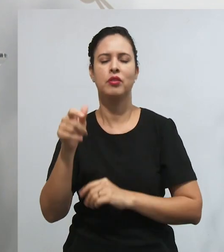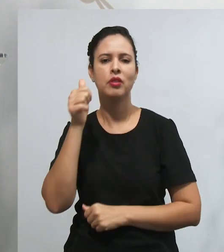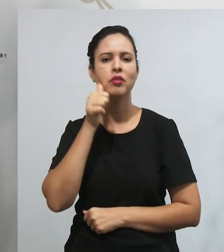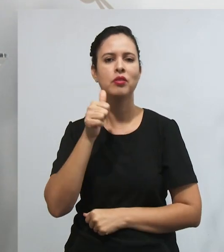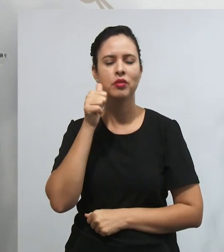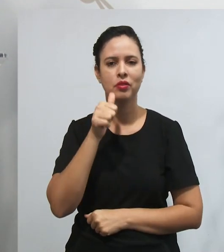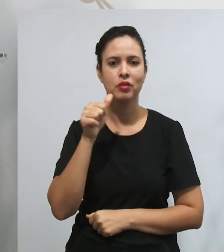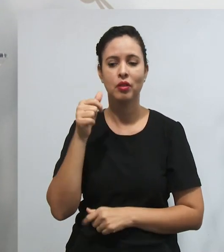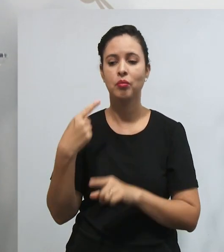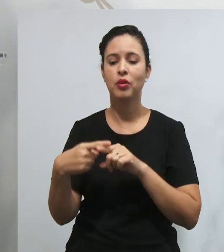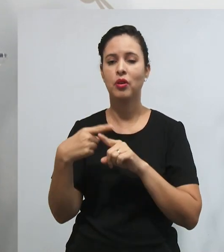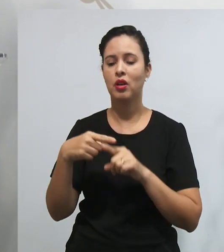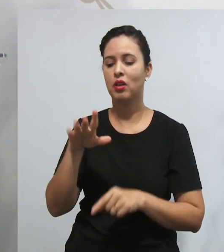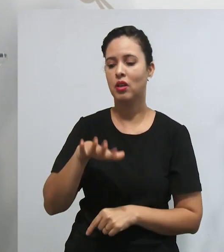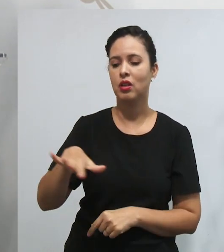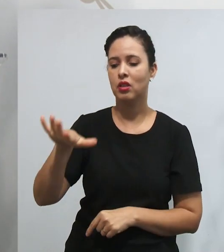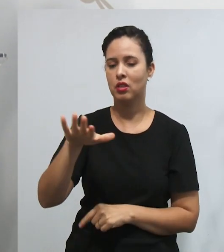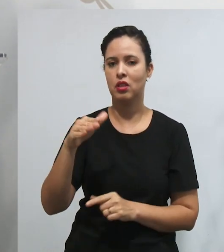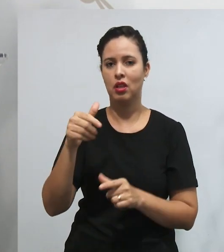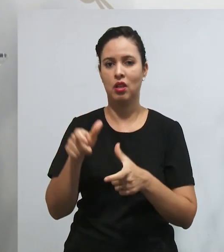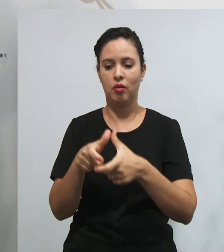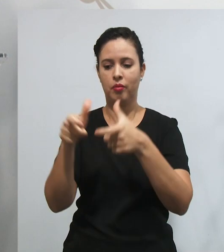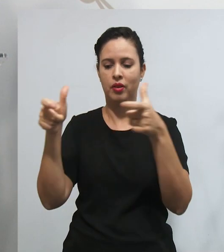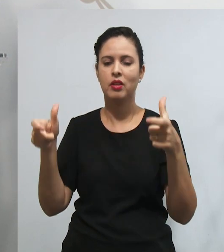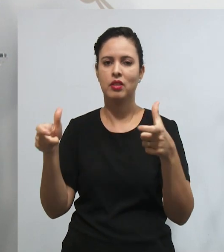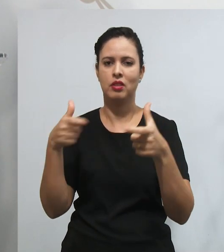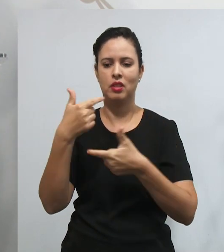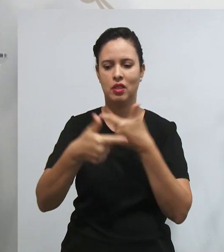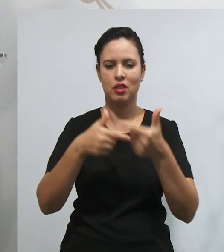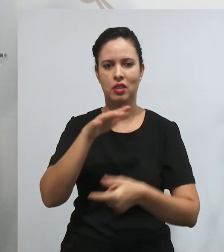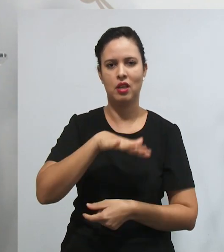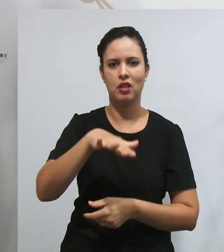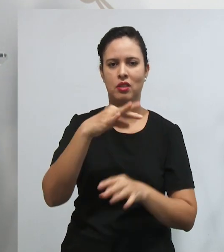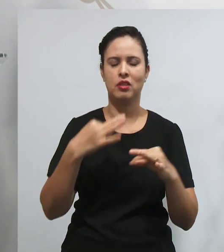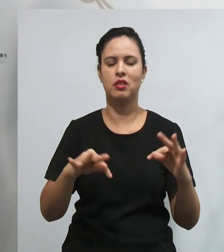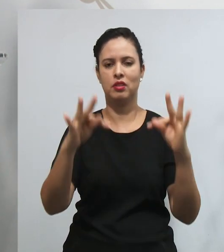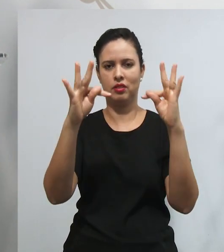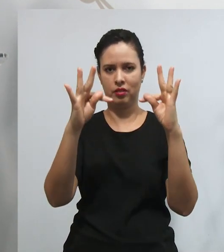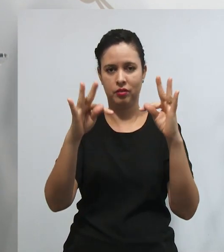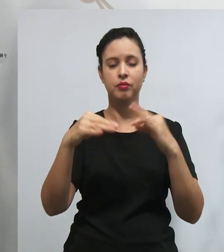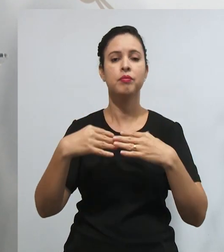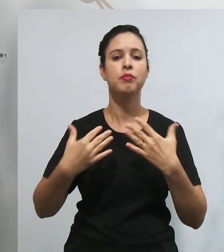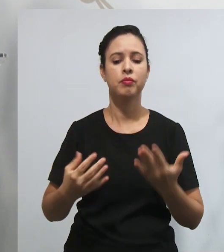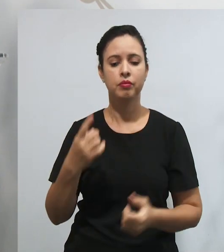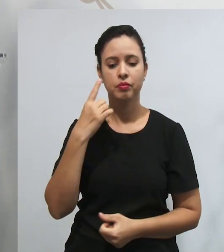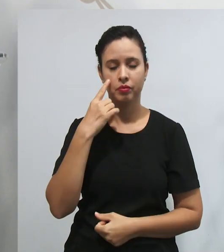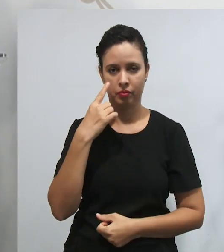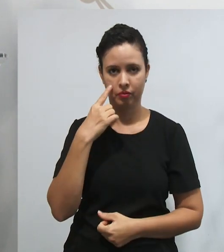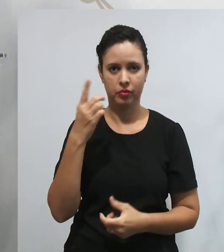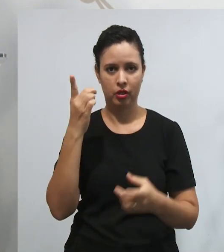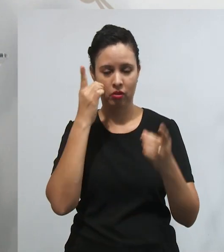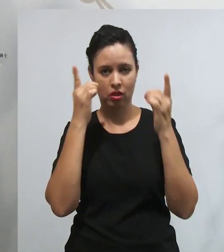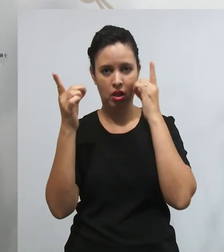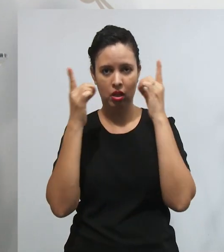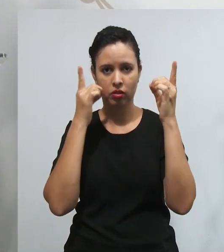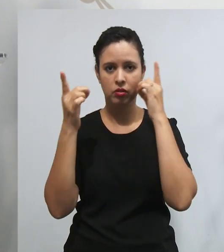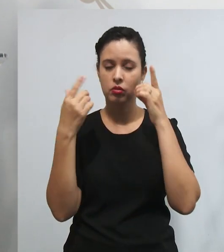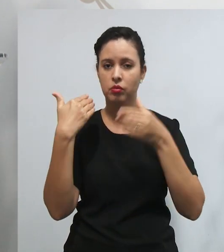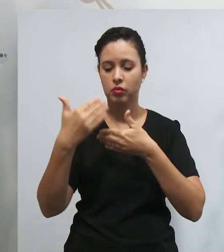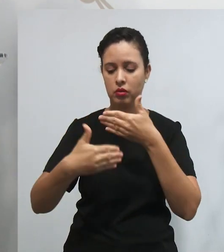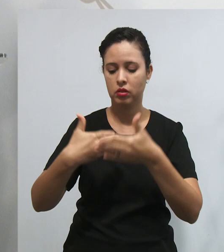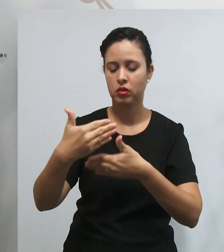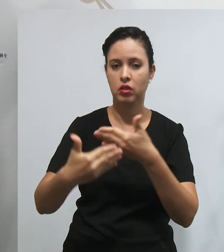mais uma possibilidade de atuação das meninas também na área de tecnologia. Então aqui, esses dados, quando são processados,